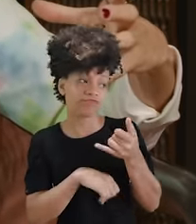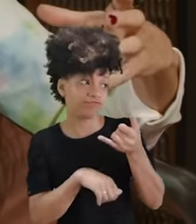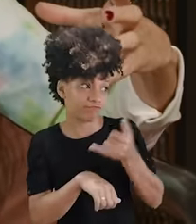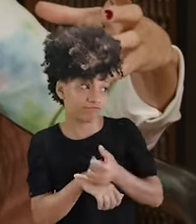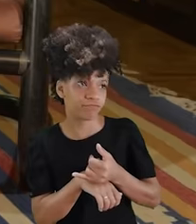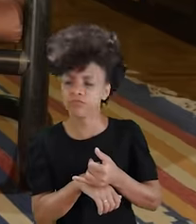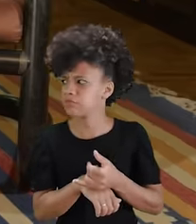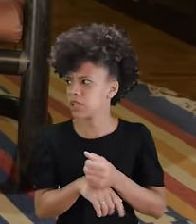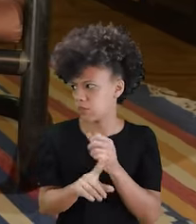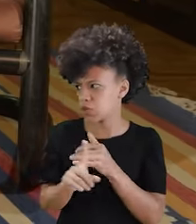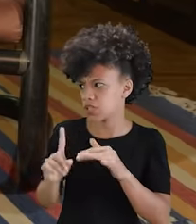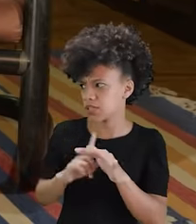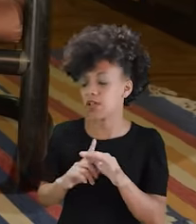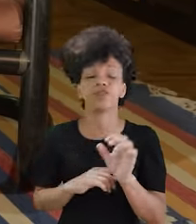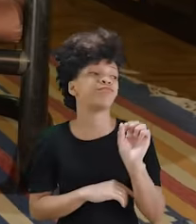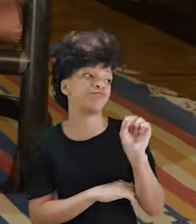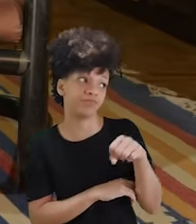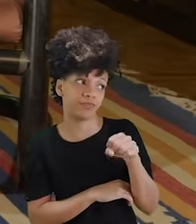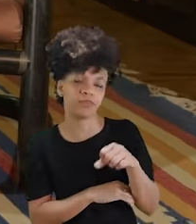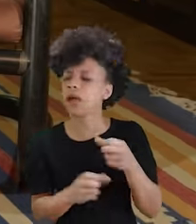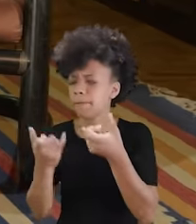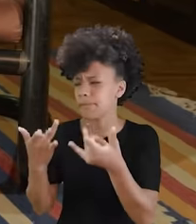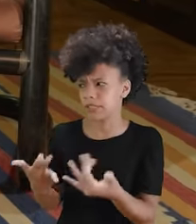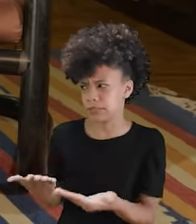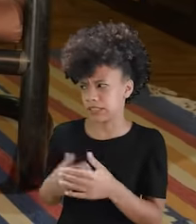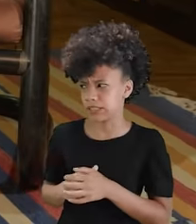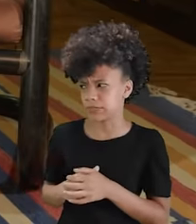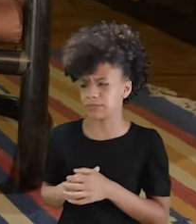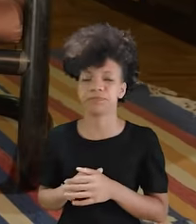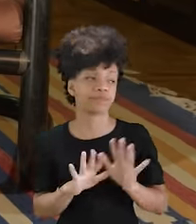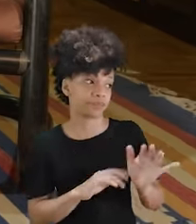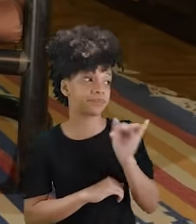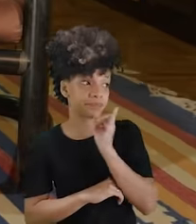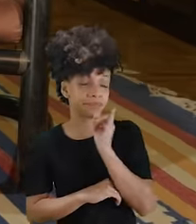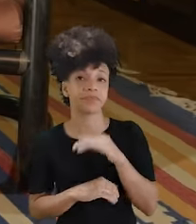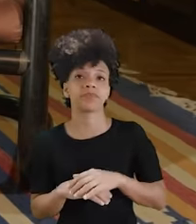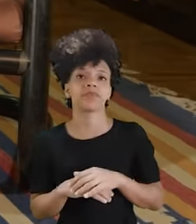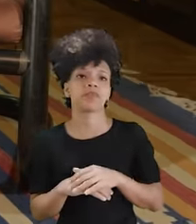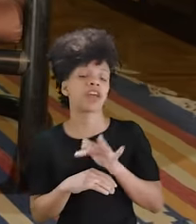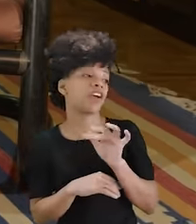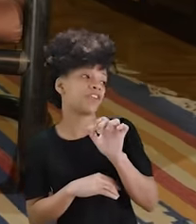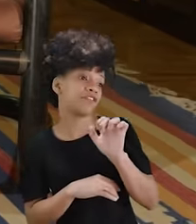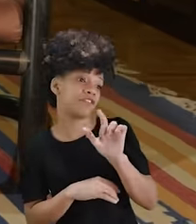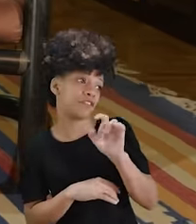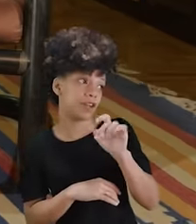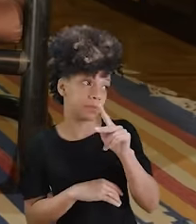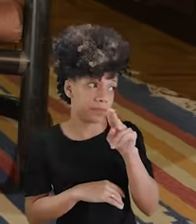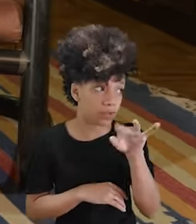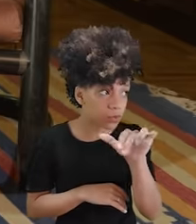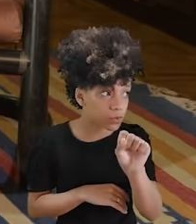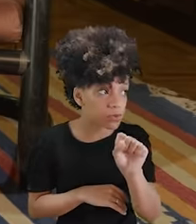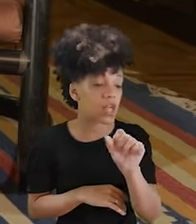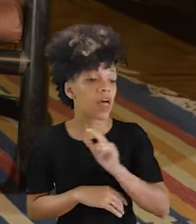próprios tripulantes a sociedade é exatamente me explica Vamos lá por exemplo filipinos